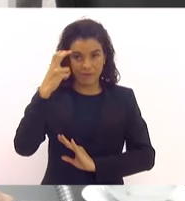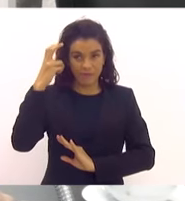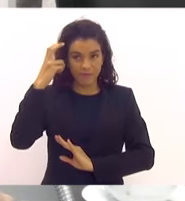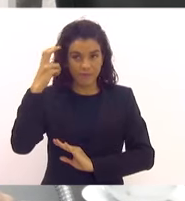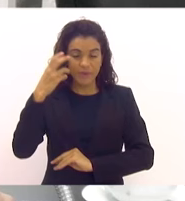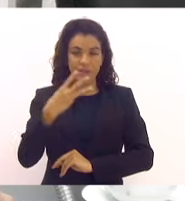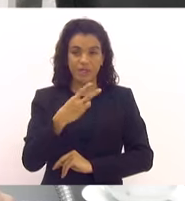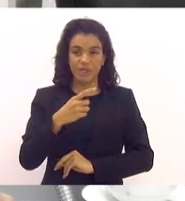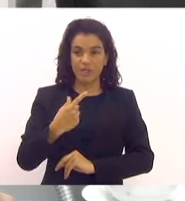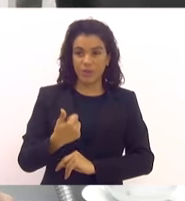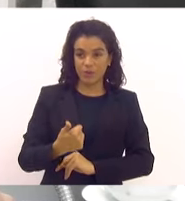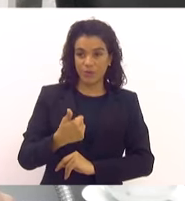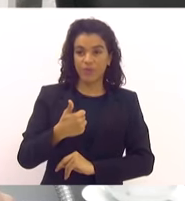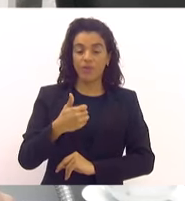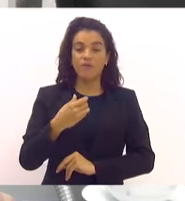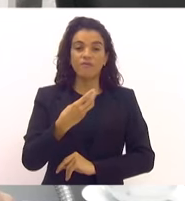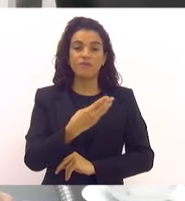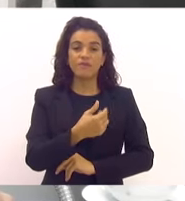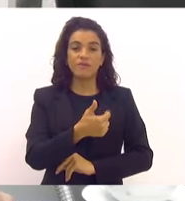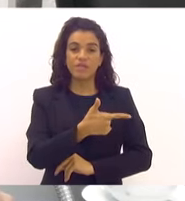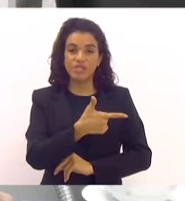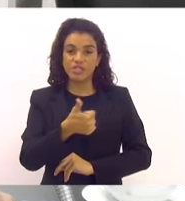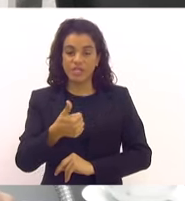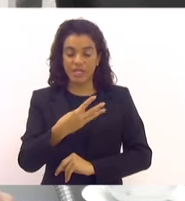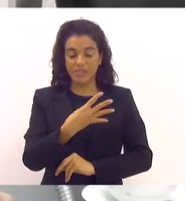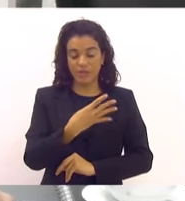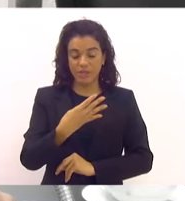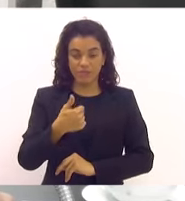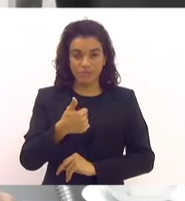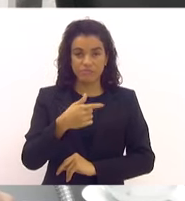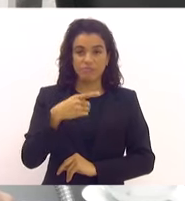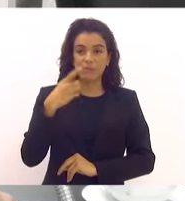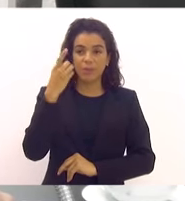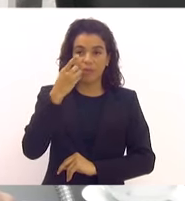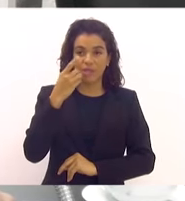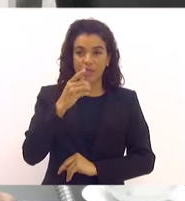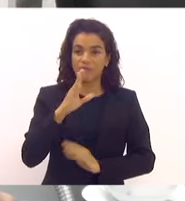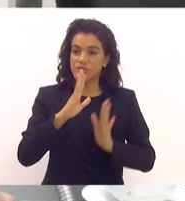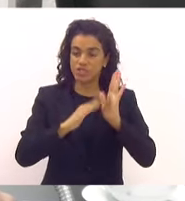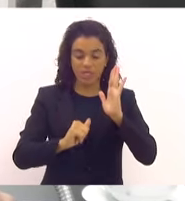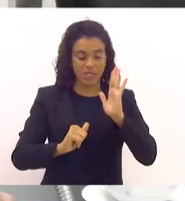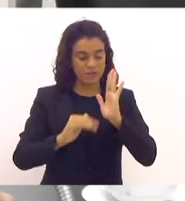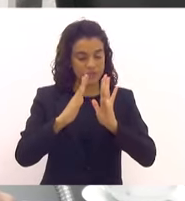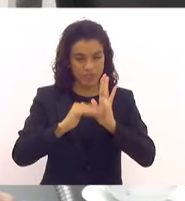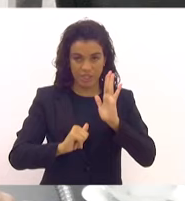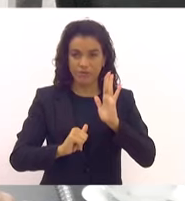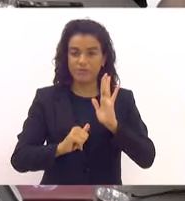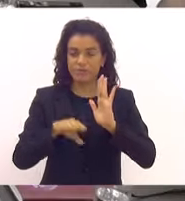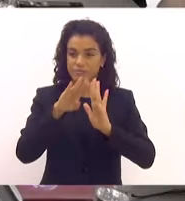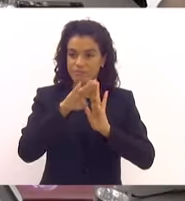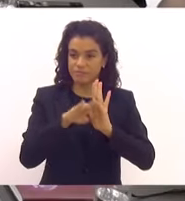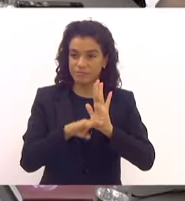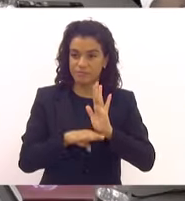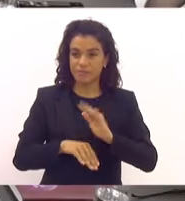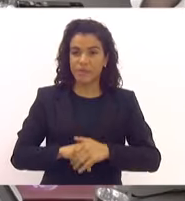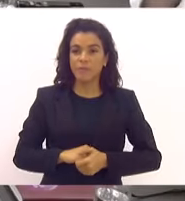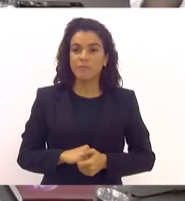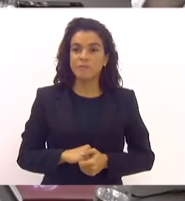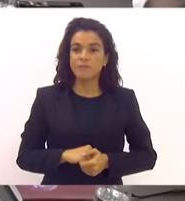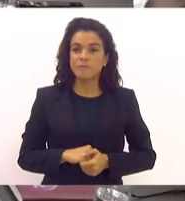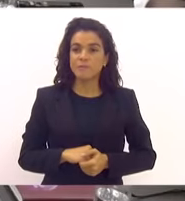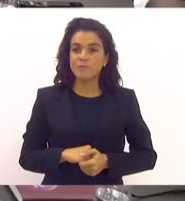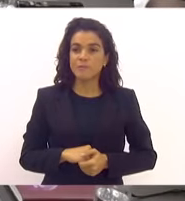31 da pauta, o PL 4523 de 21, de autoria da deputada Renata Souza. Foi retirado, presidente. Ah, foi retirado de pauta. Presidente.